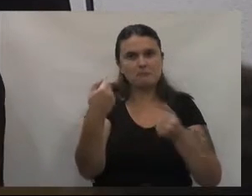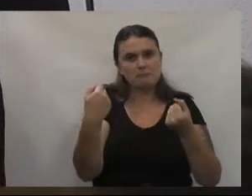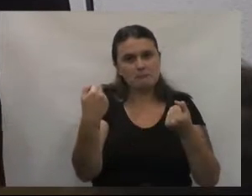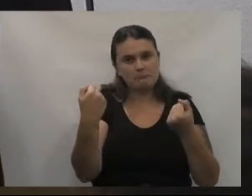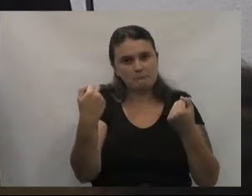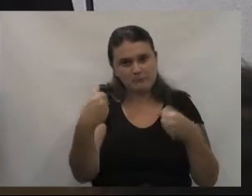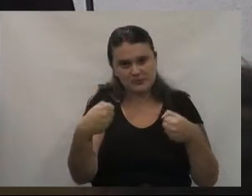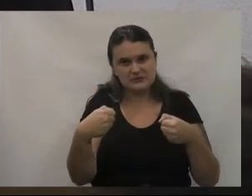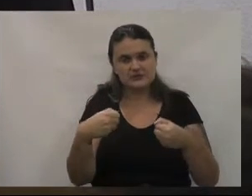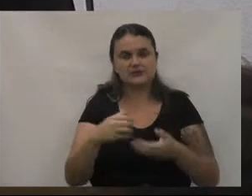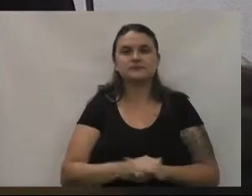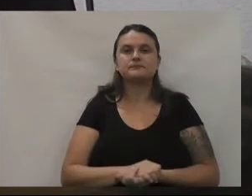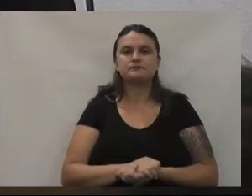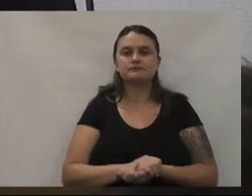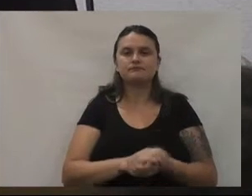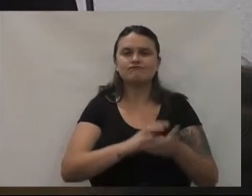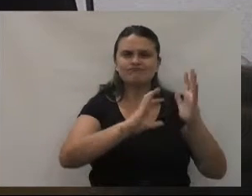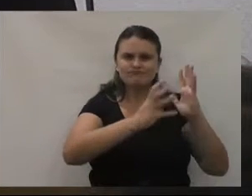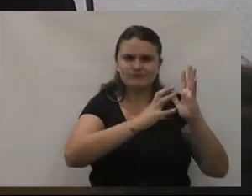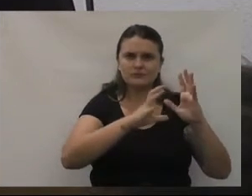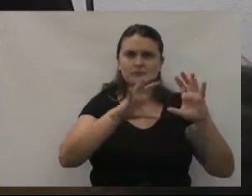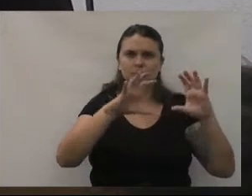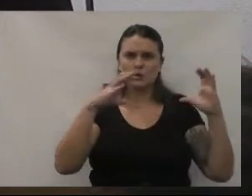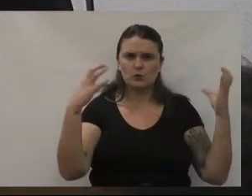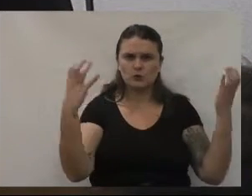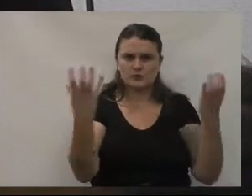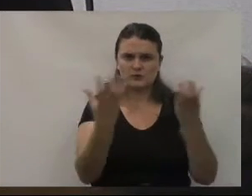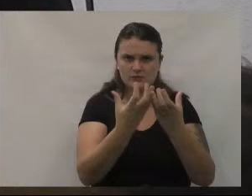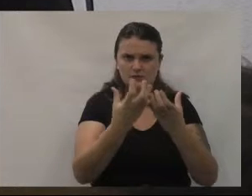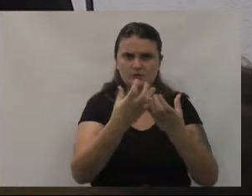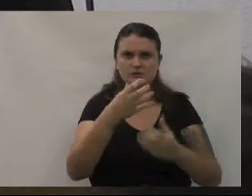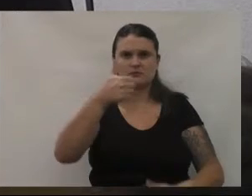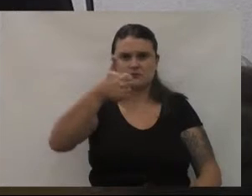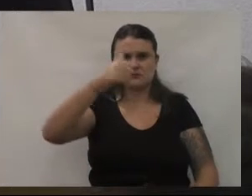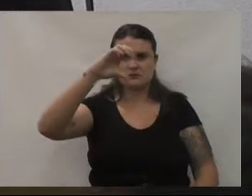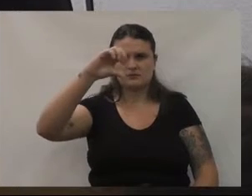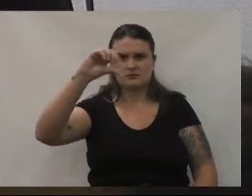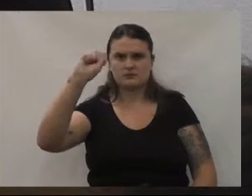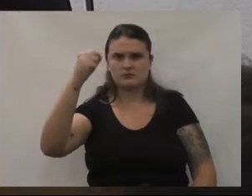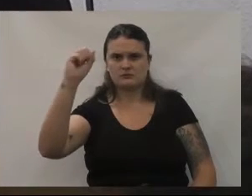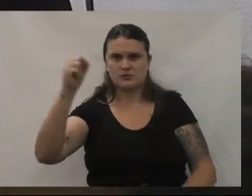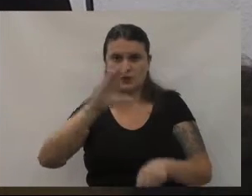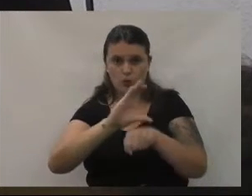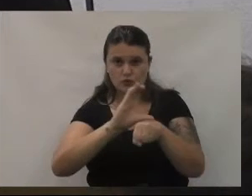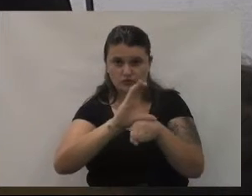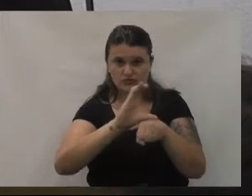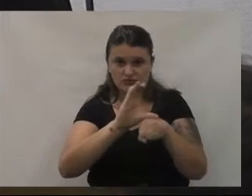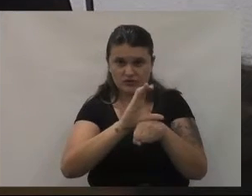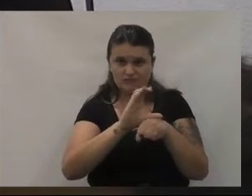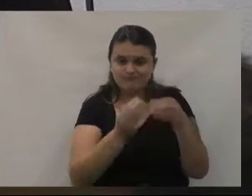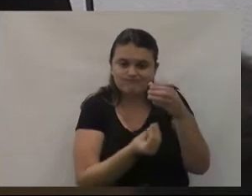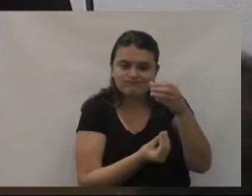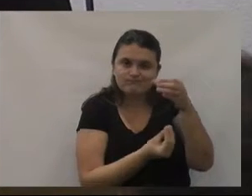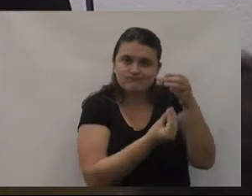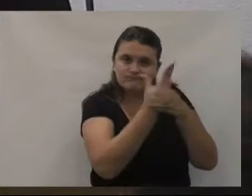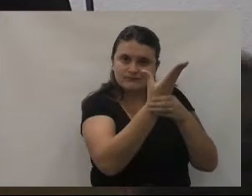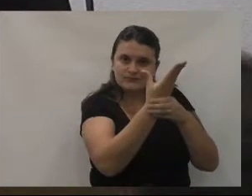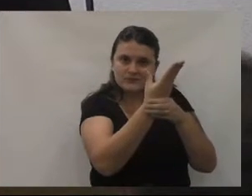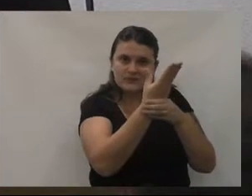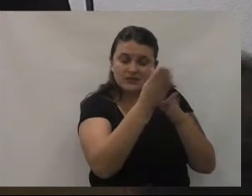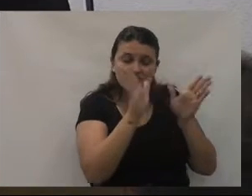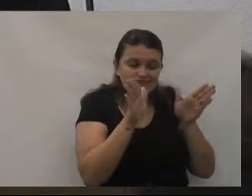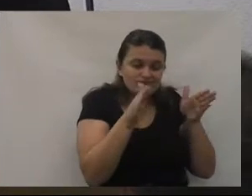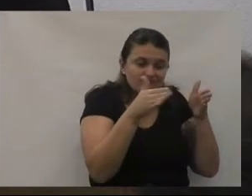O Parlamento Constituinte, o Congresso Nacional Constituinte de 88, foi formado com exclusividade